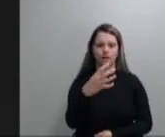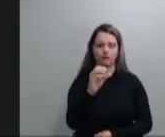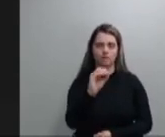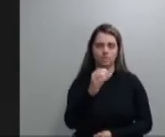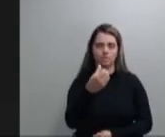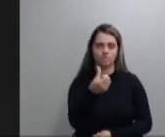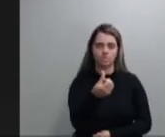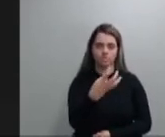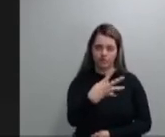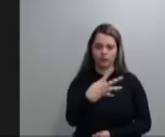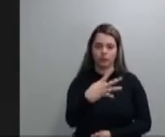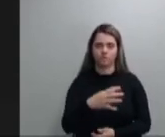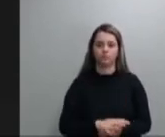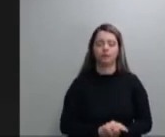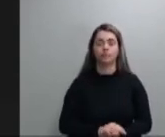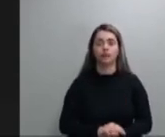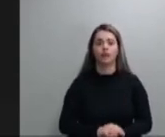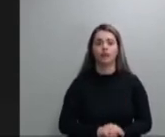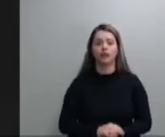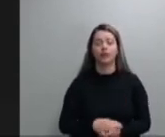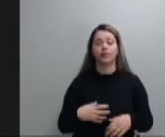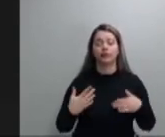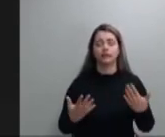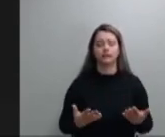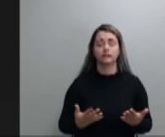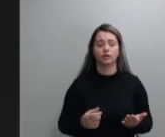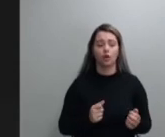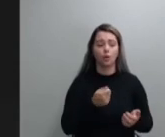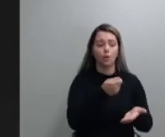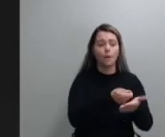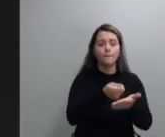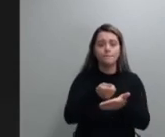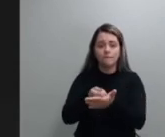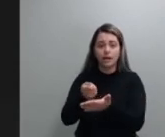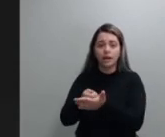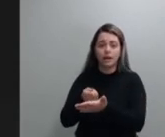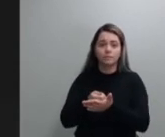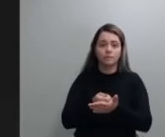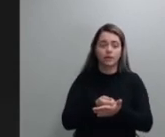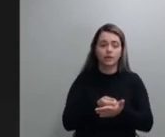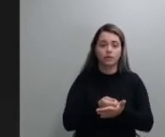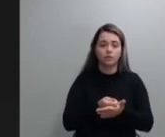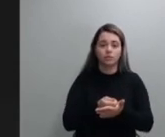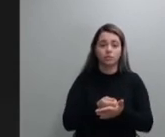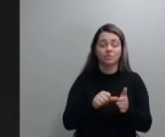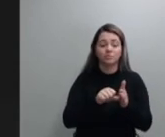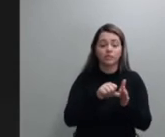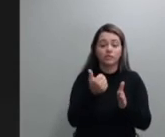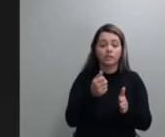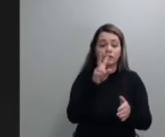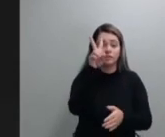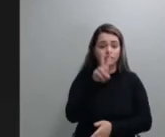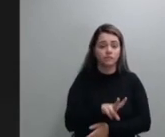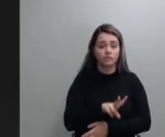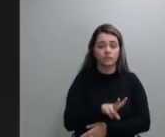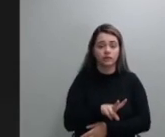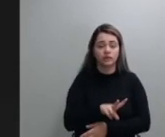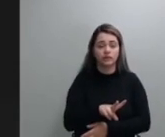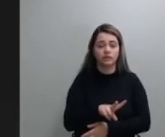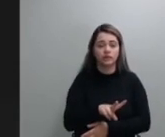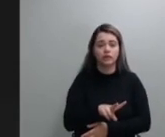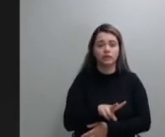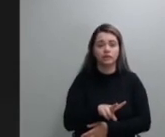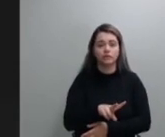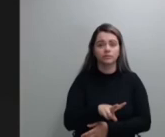inconcebível digo eu a imposição do pagamento a referida multa uma vez que a submissão da operação foi realizada a